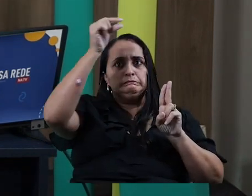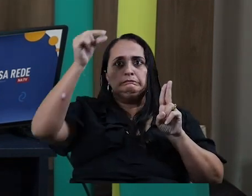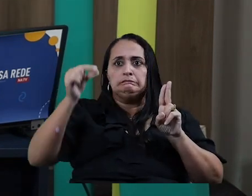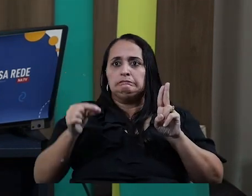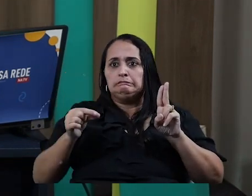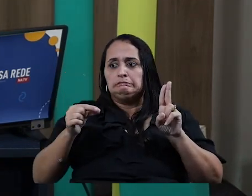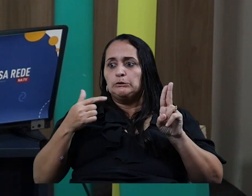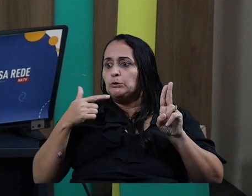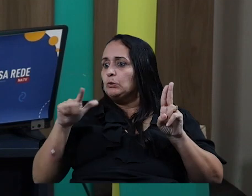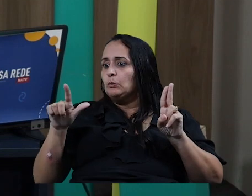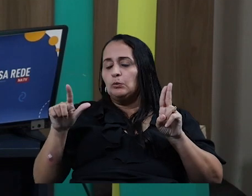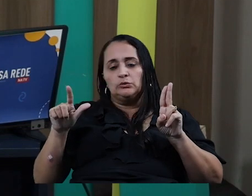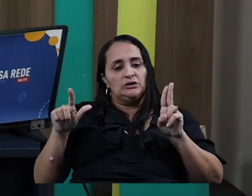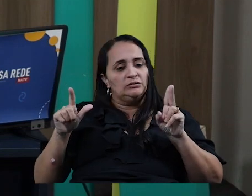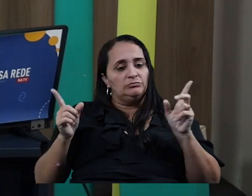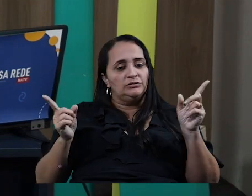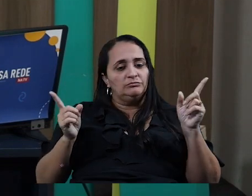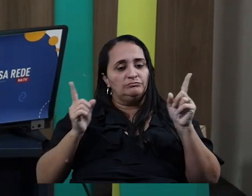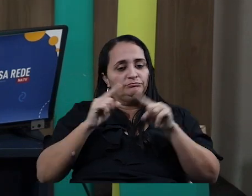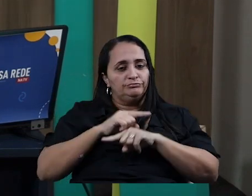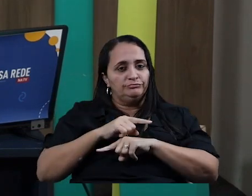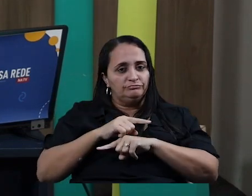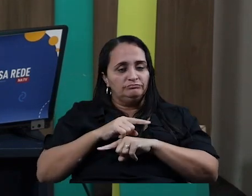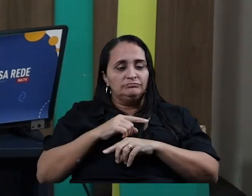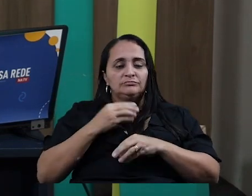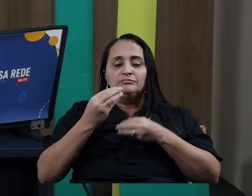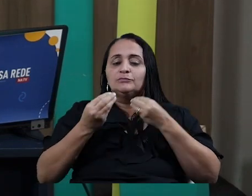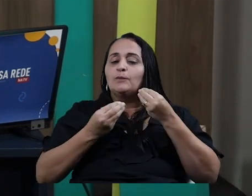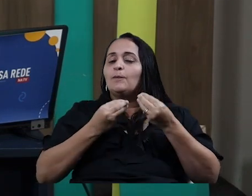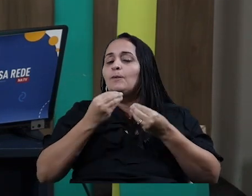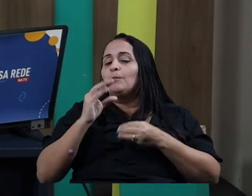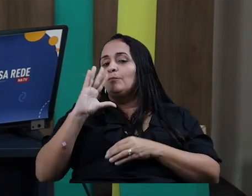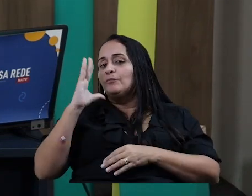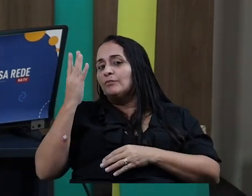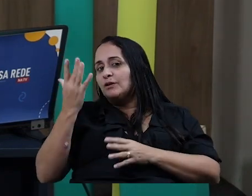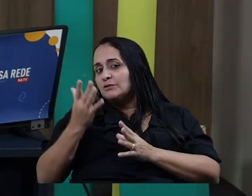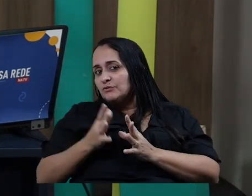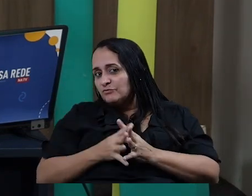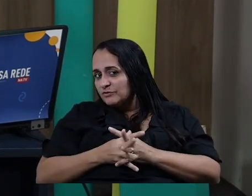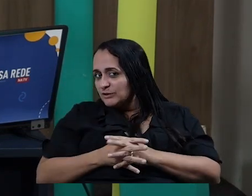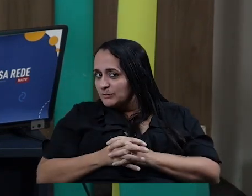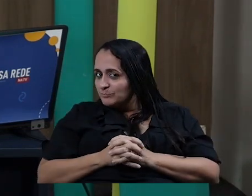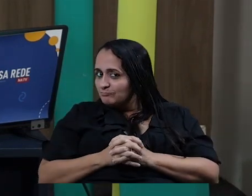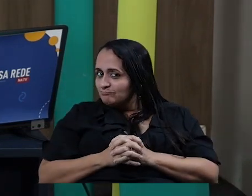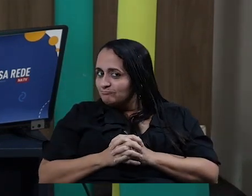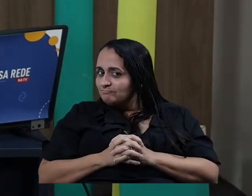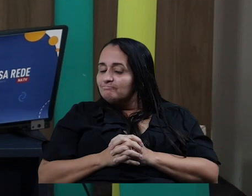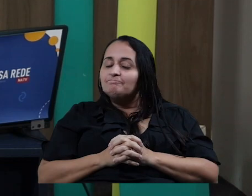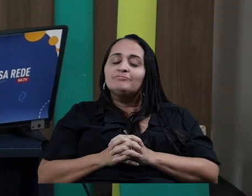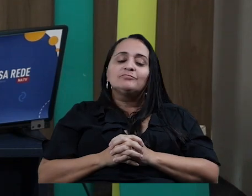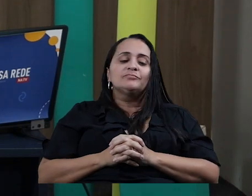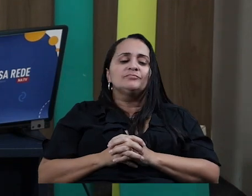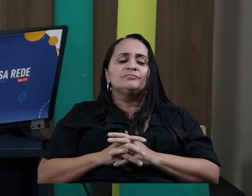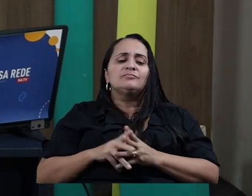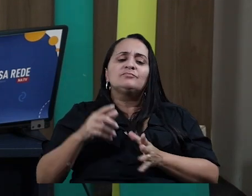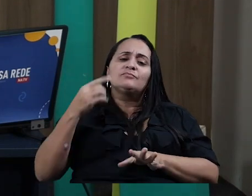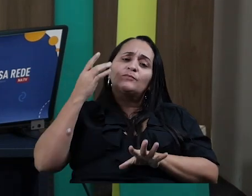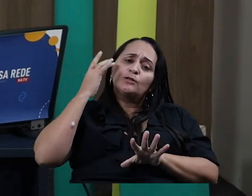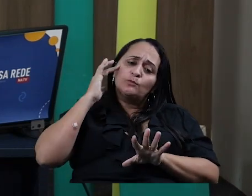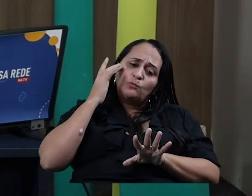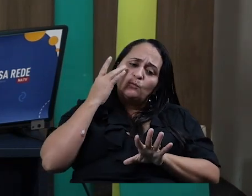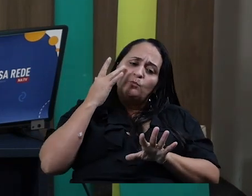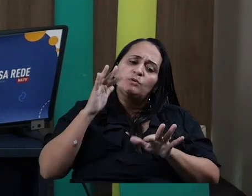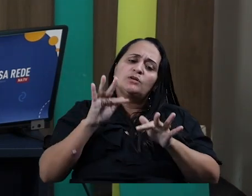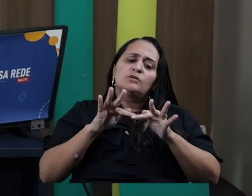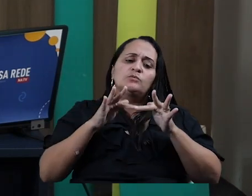outra haste dessa, certo? Como é que a gente resolve essa situação no dia a dia? Eu penso que é bem